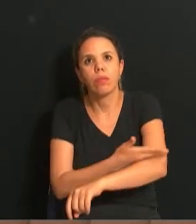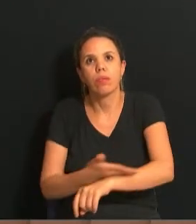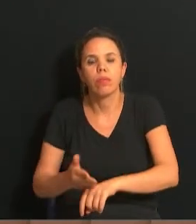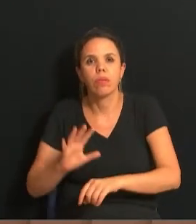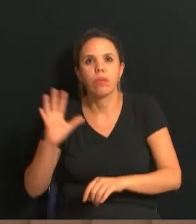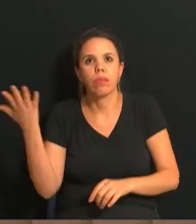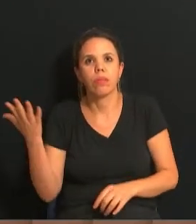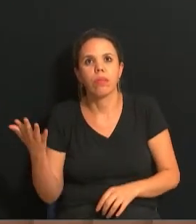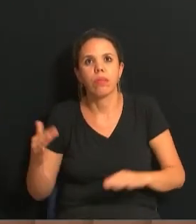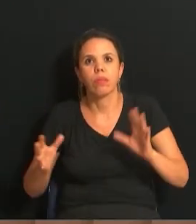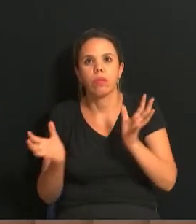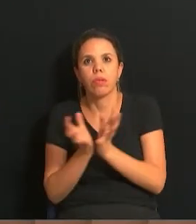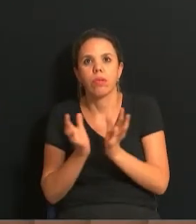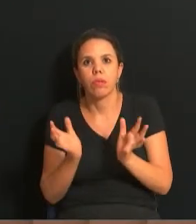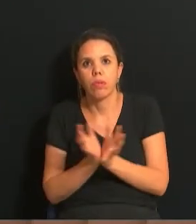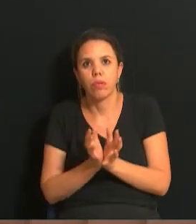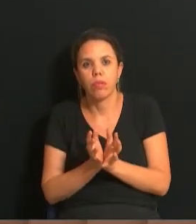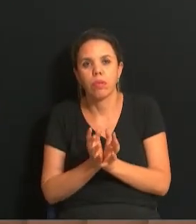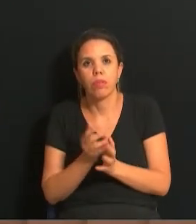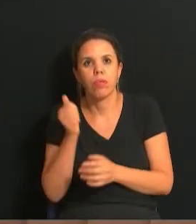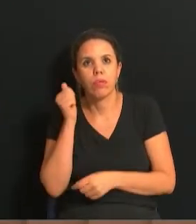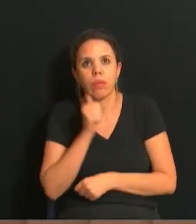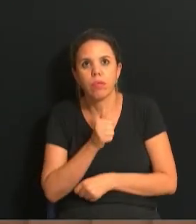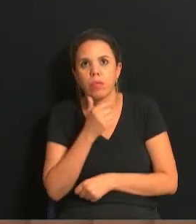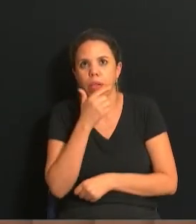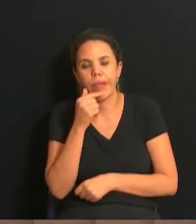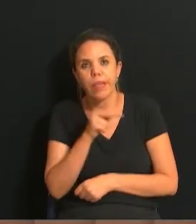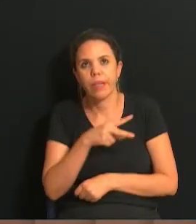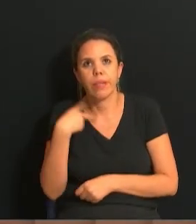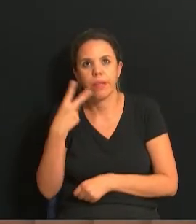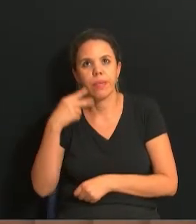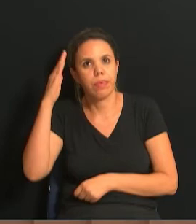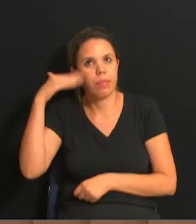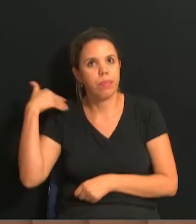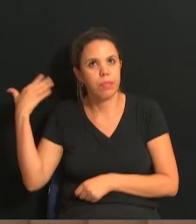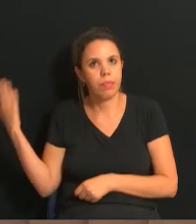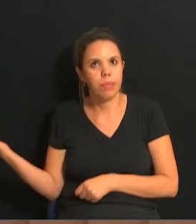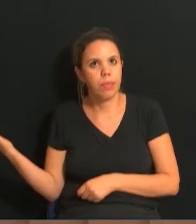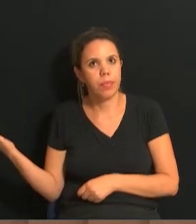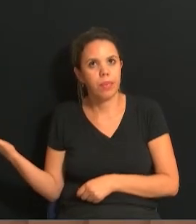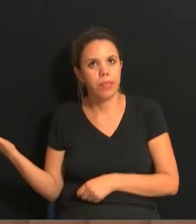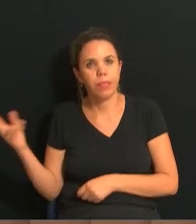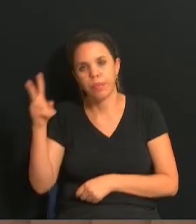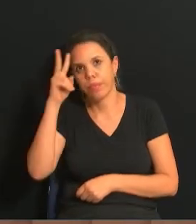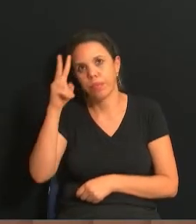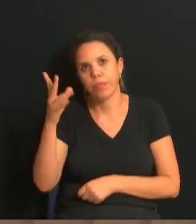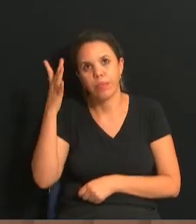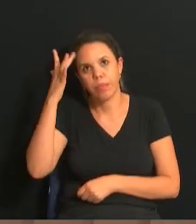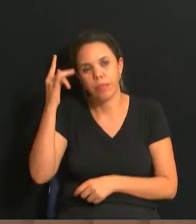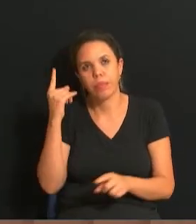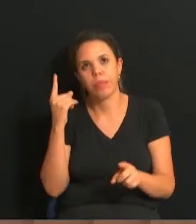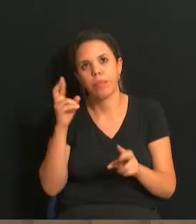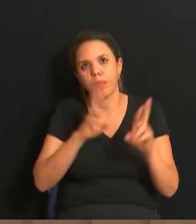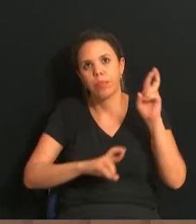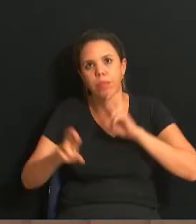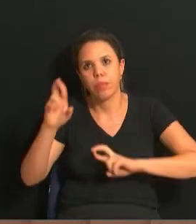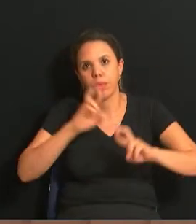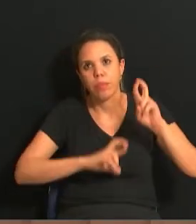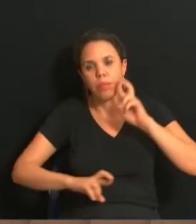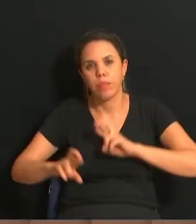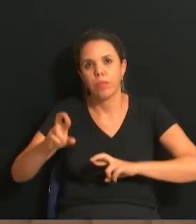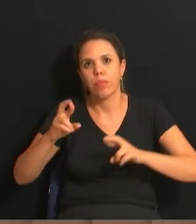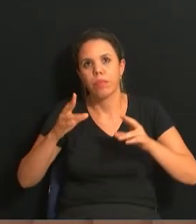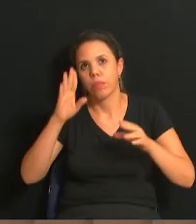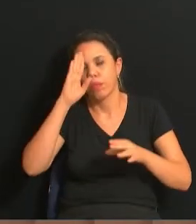aconteceu da Comissão Permanente da Mulher, presidida pela vereadora Mariana Conte. Lembrando que amanhã você confere todos os